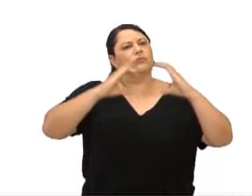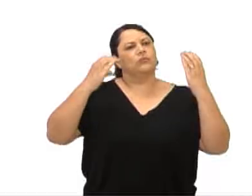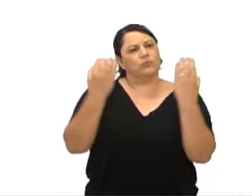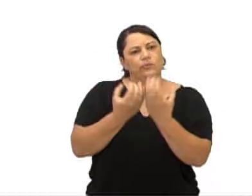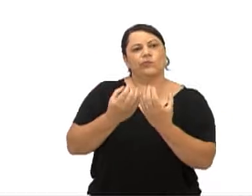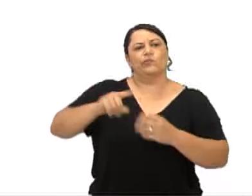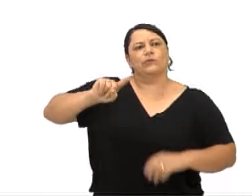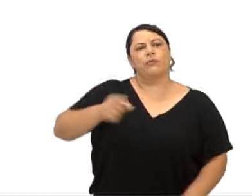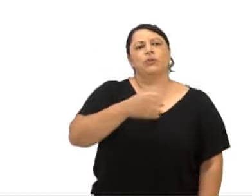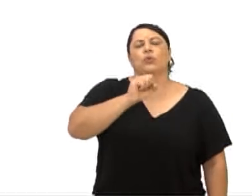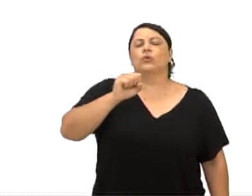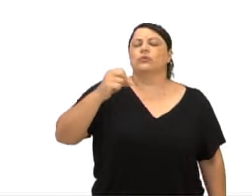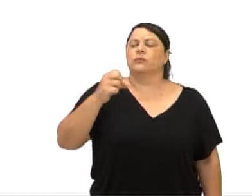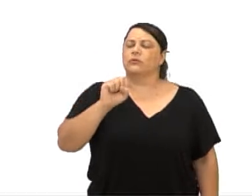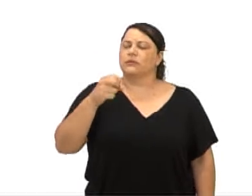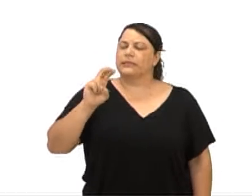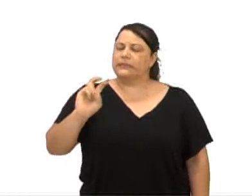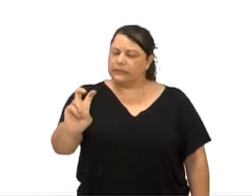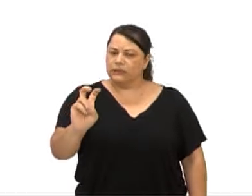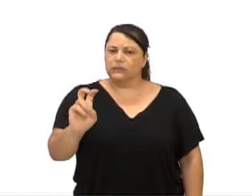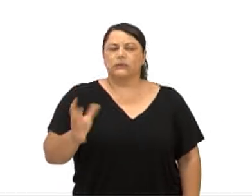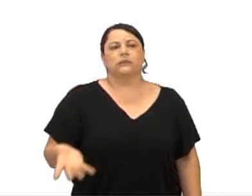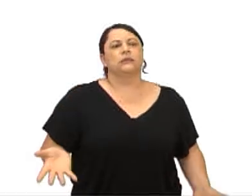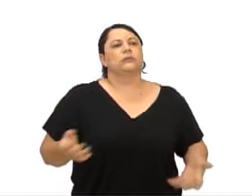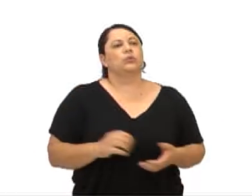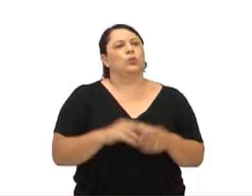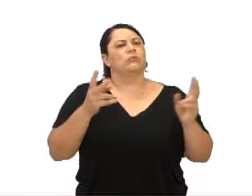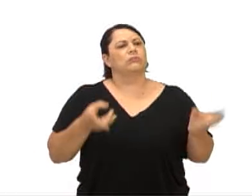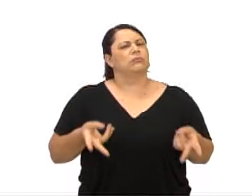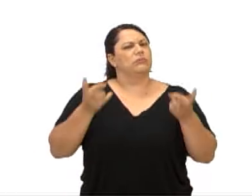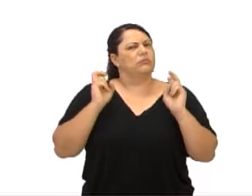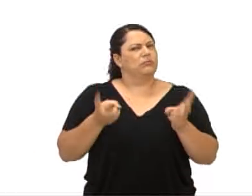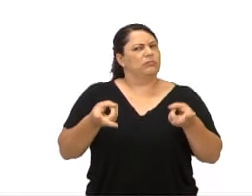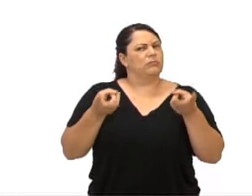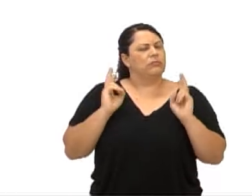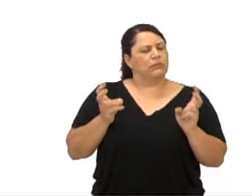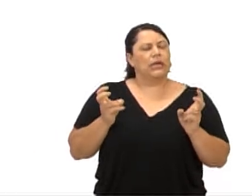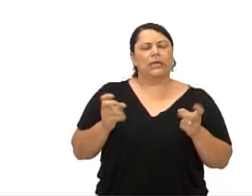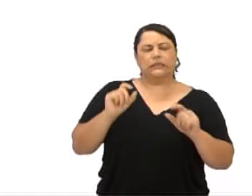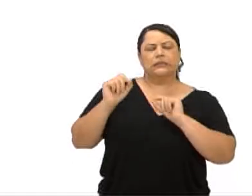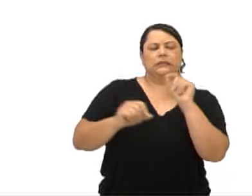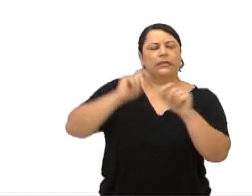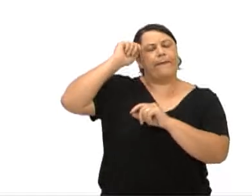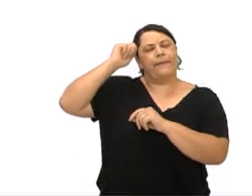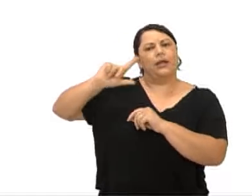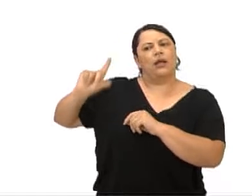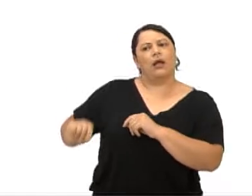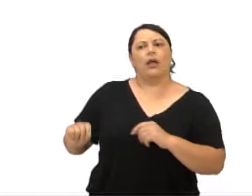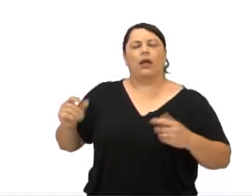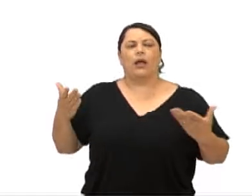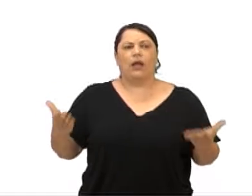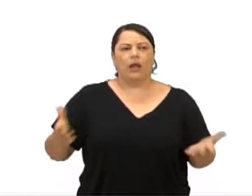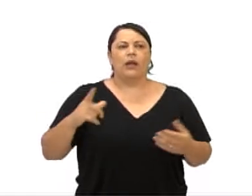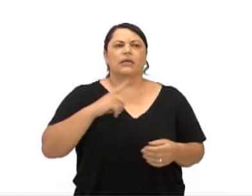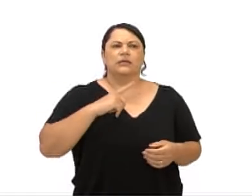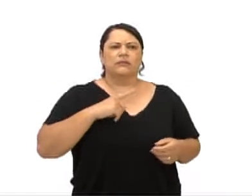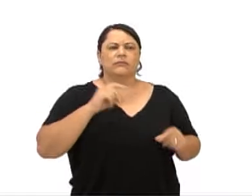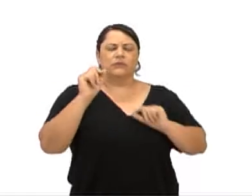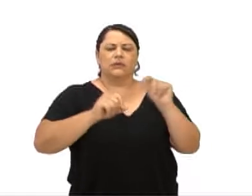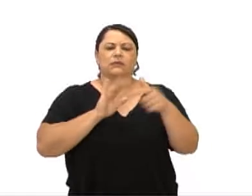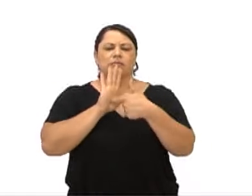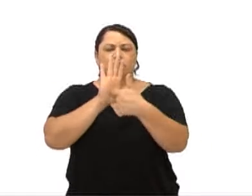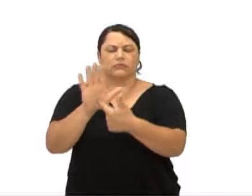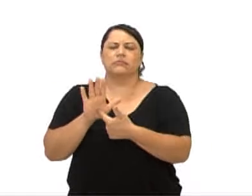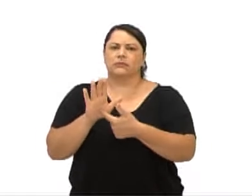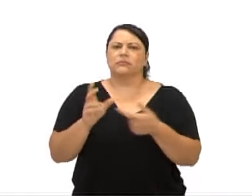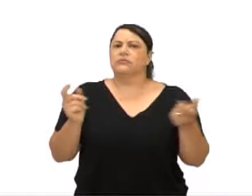Olha, 1885, e aqui a gente percebe que a África, ela é retratada